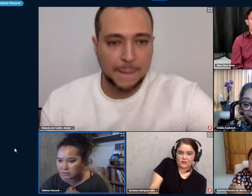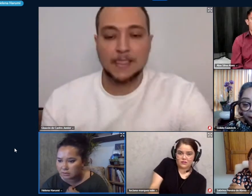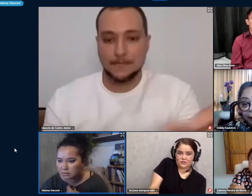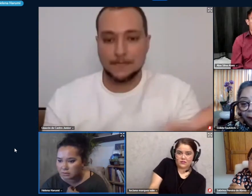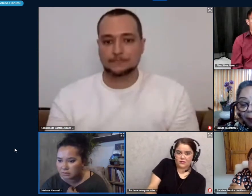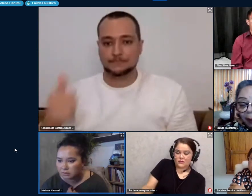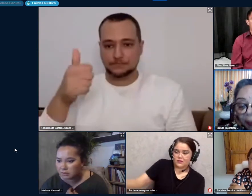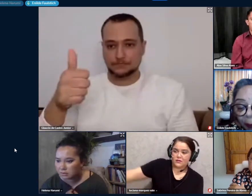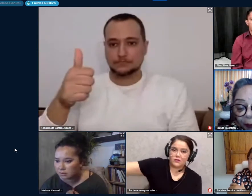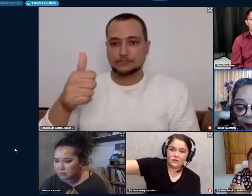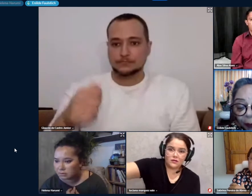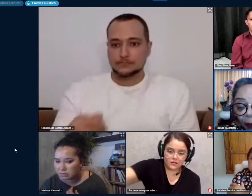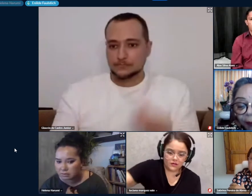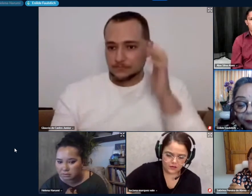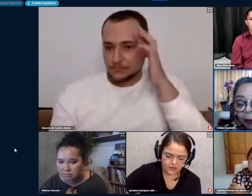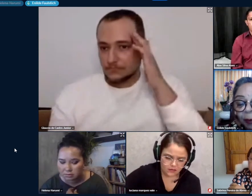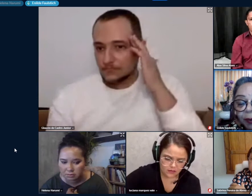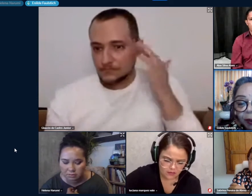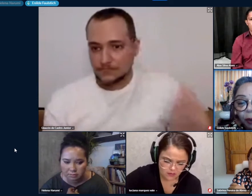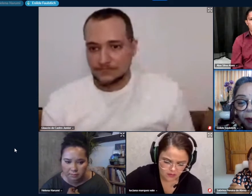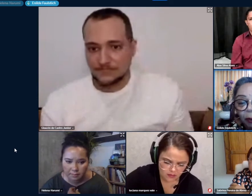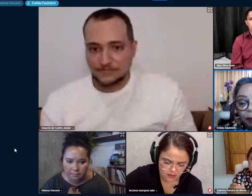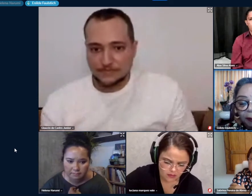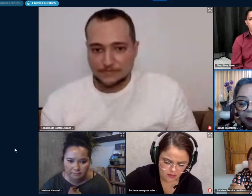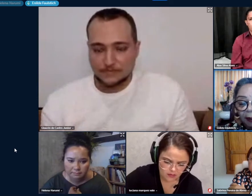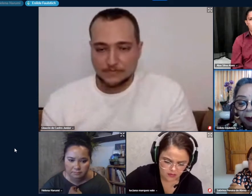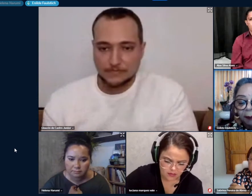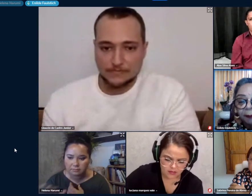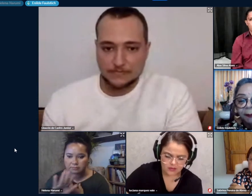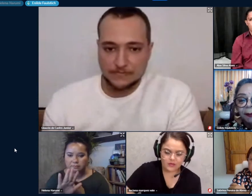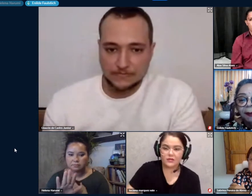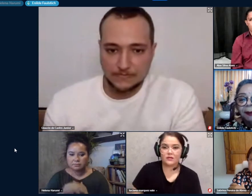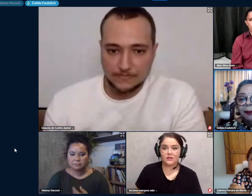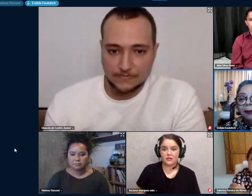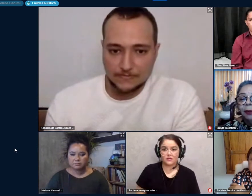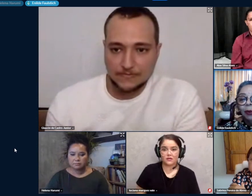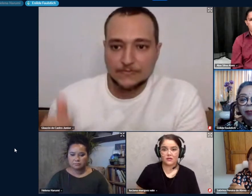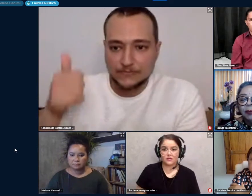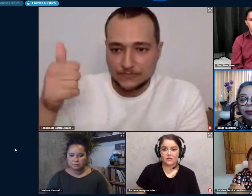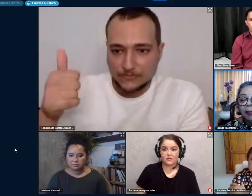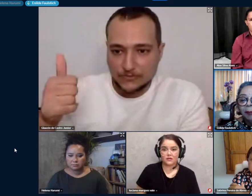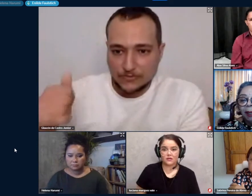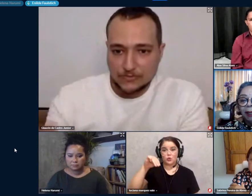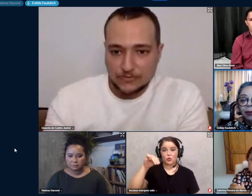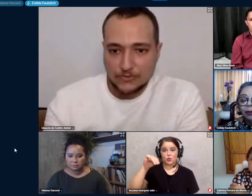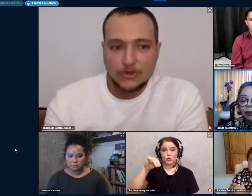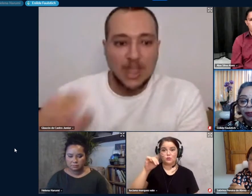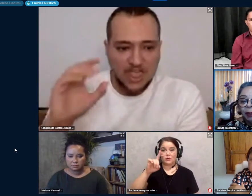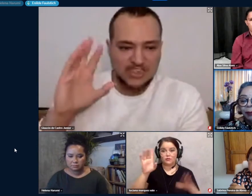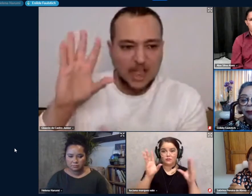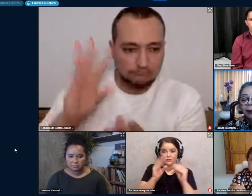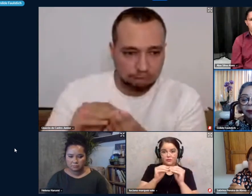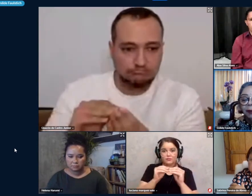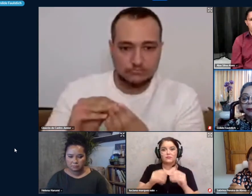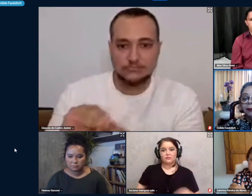área. Por favor, faltam 5 minutos para concluirmos o debate, a discussão, né,